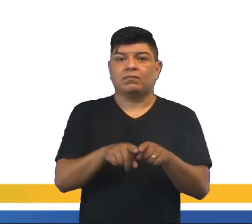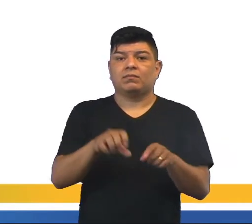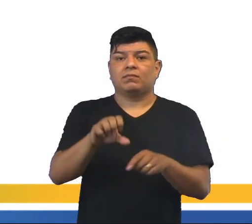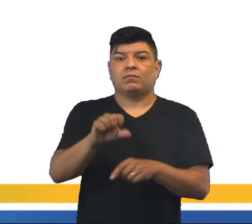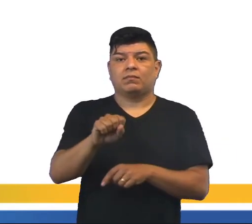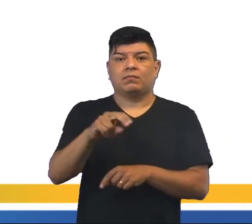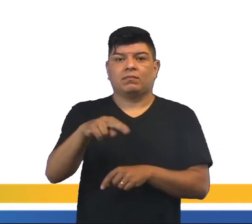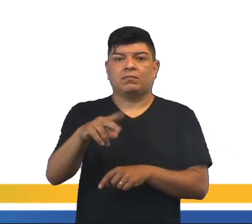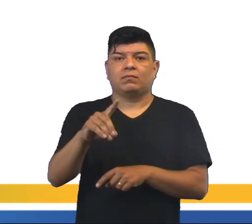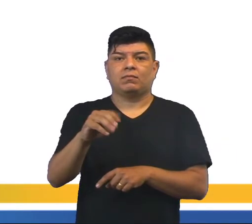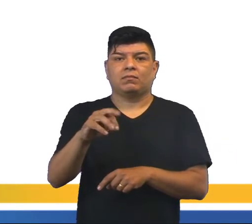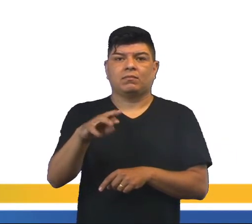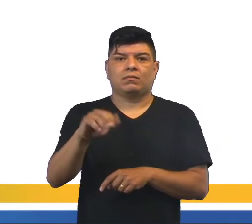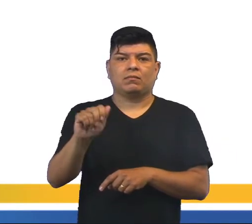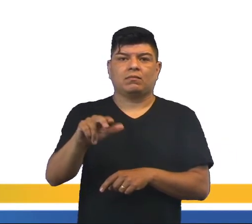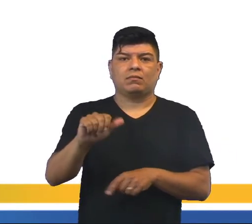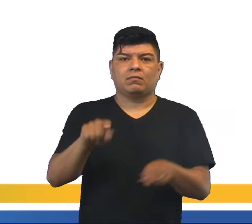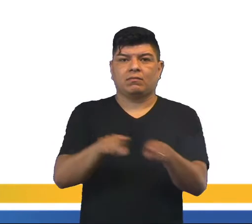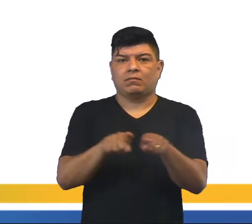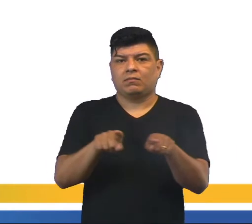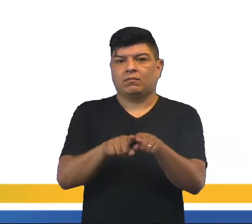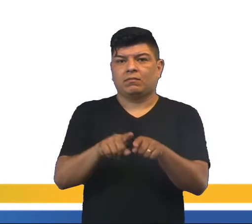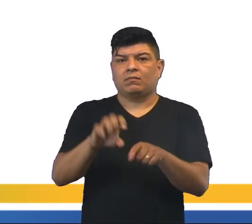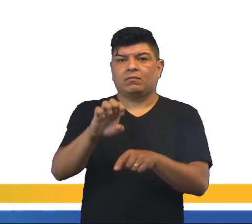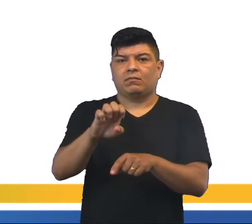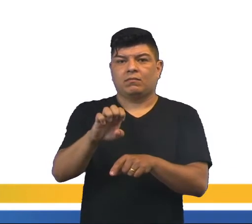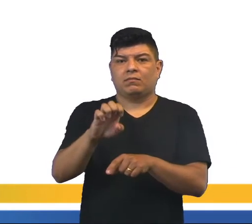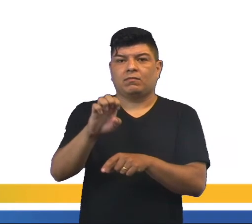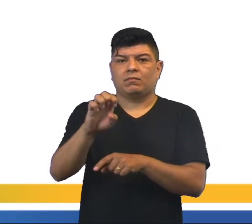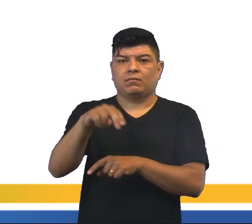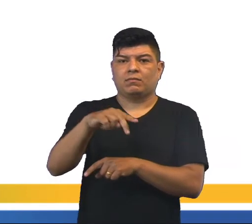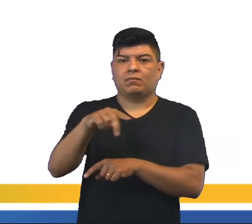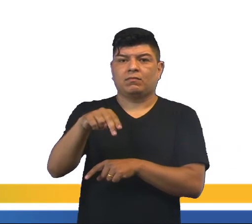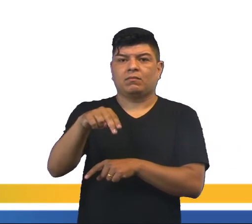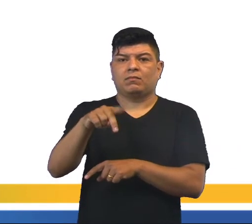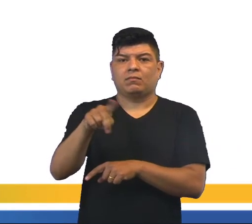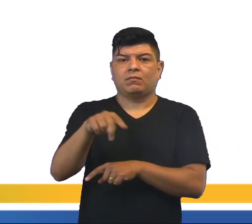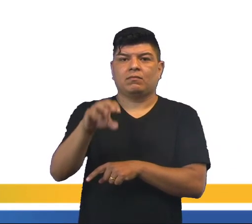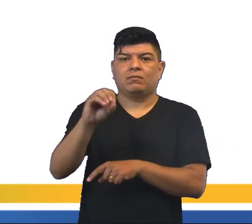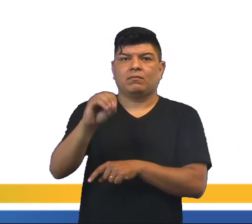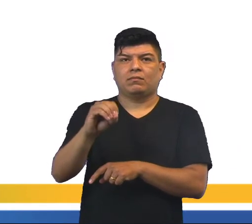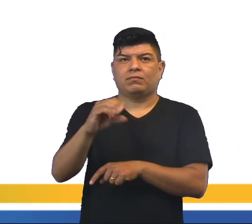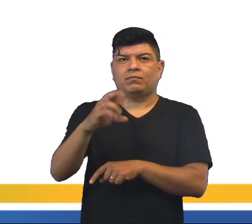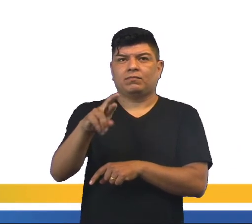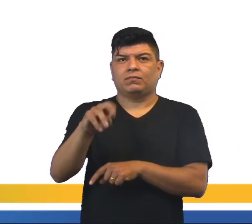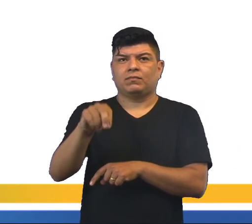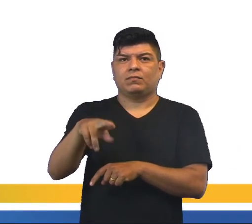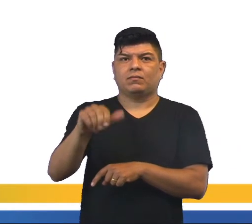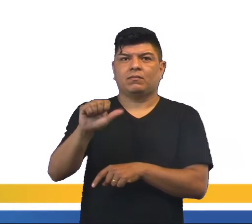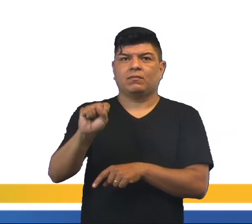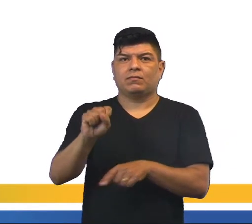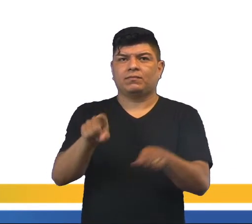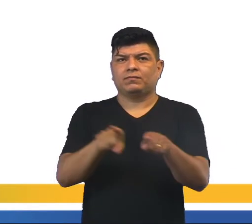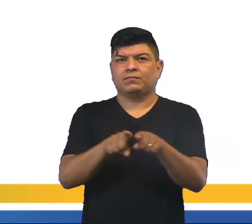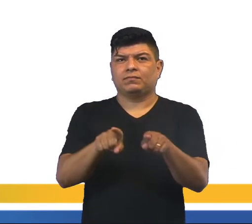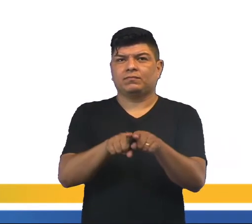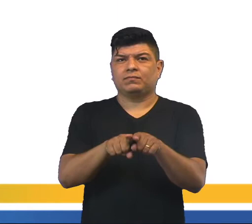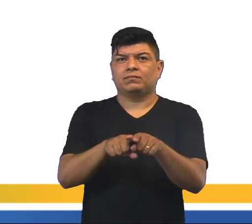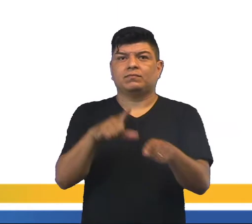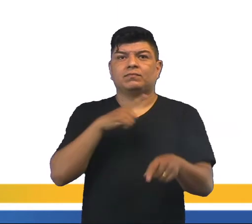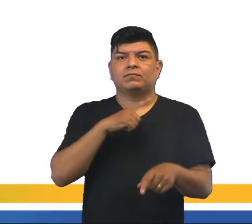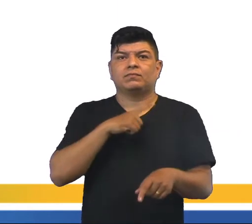exócrinas. Sua porção exócrina é responsável pela produção do suco